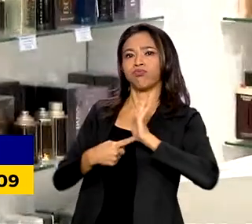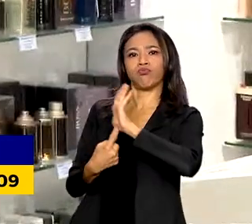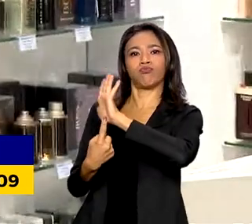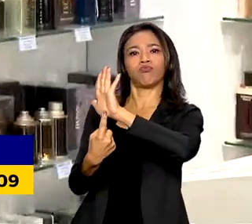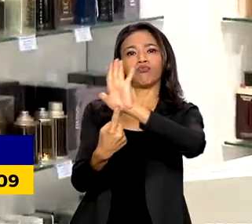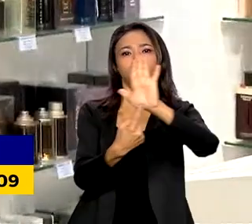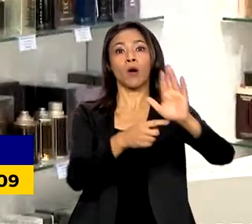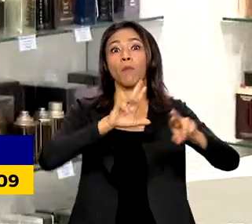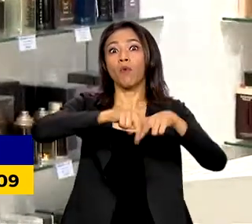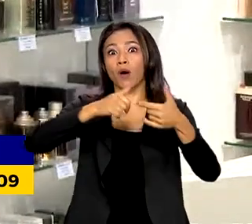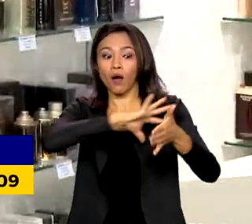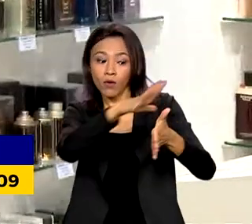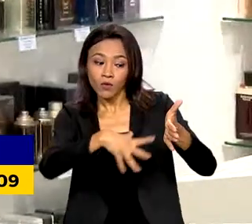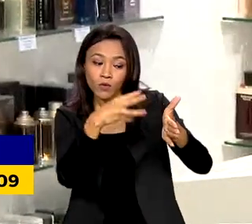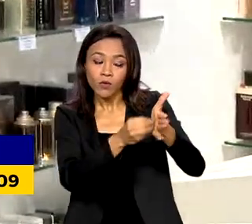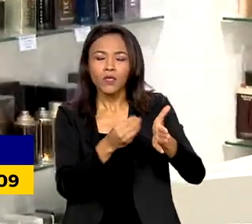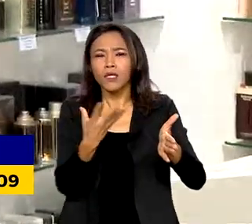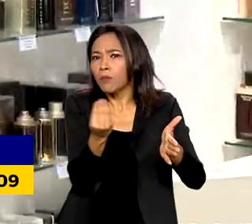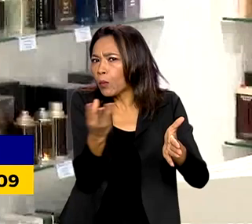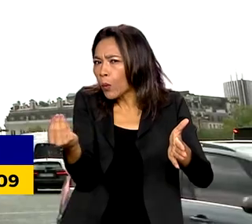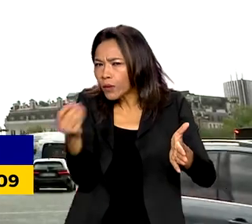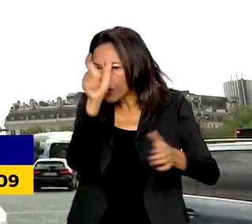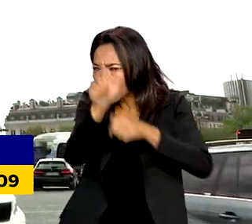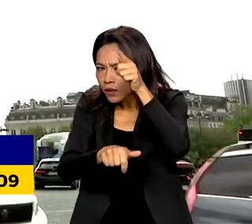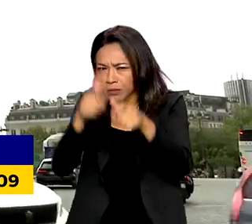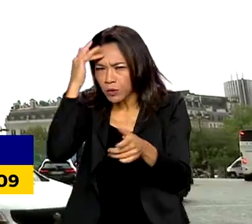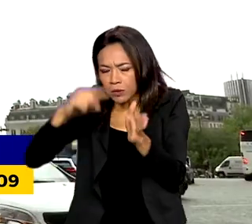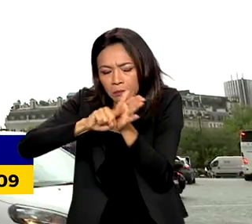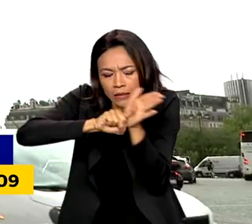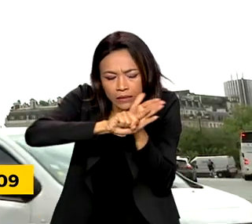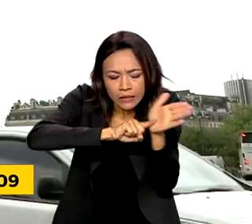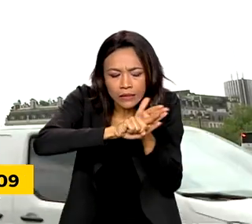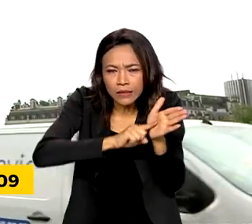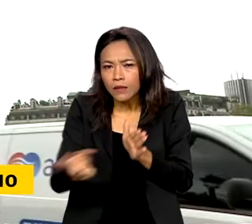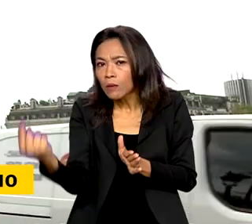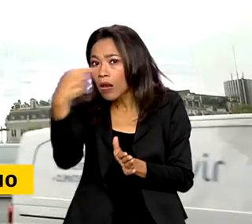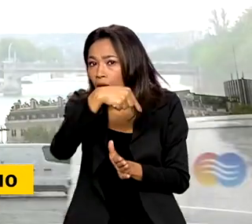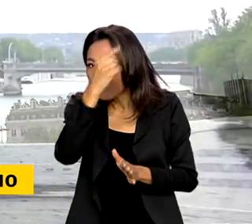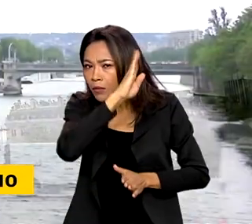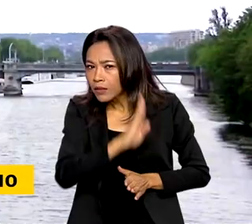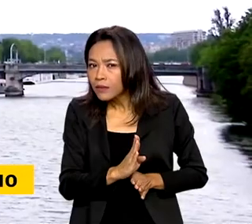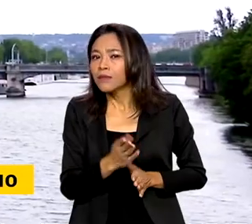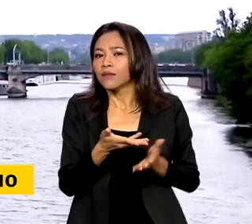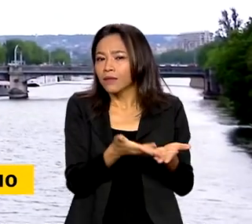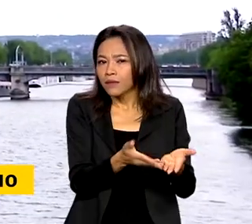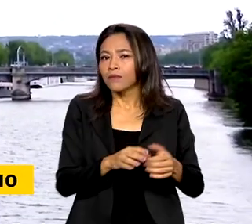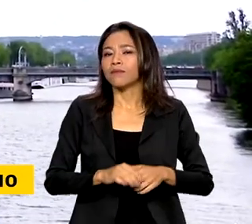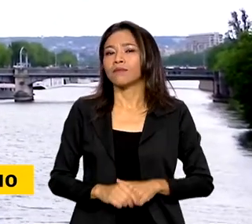amazônica, né? Eles têm muitos pesquisadores que estão lá pesquisando novos ativos.